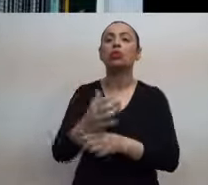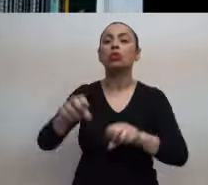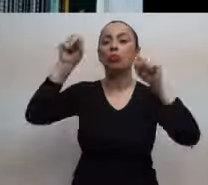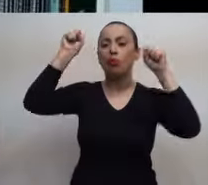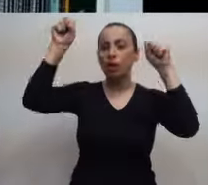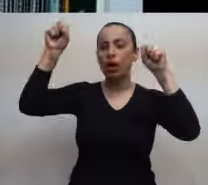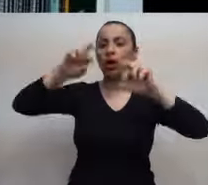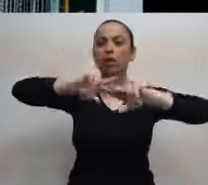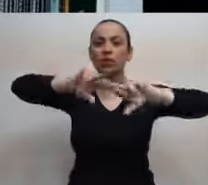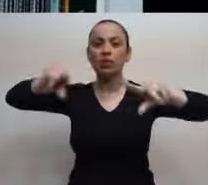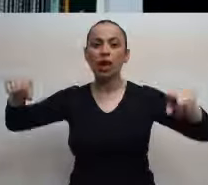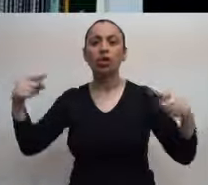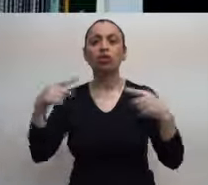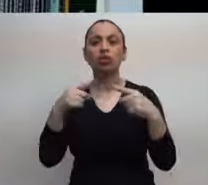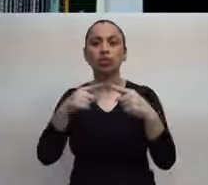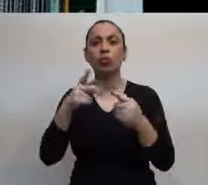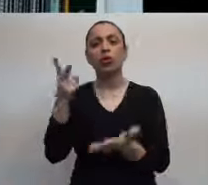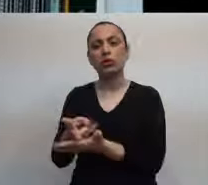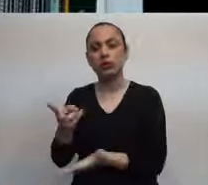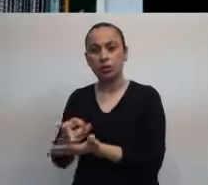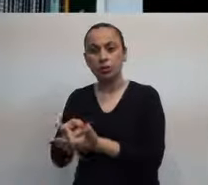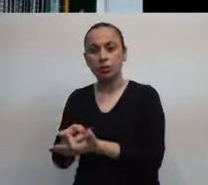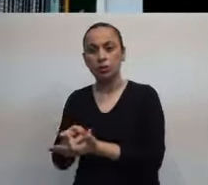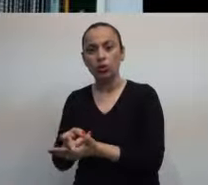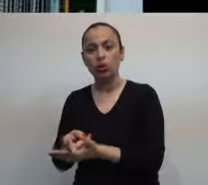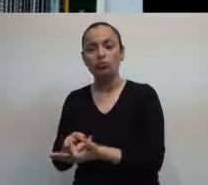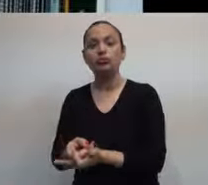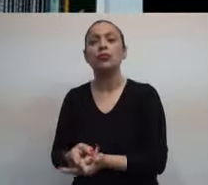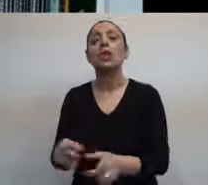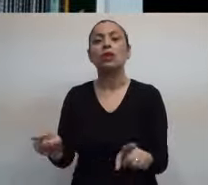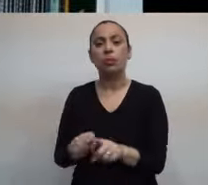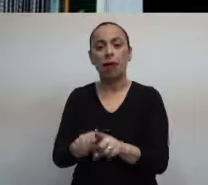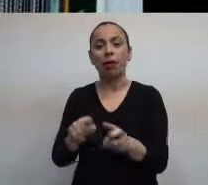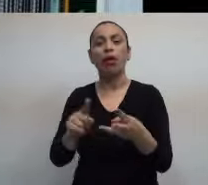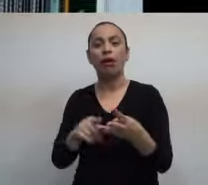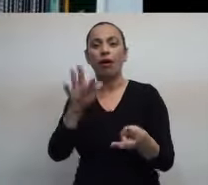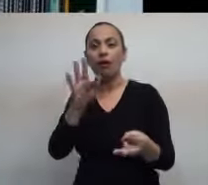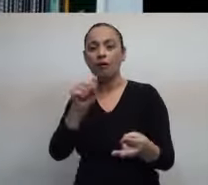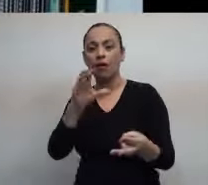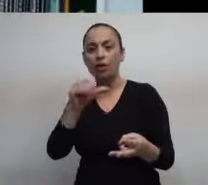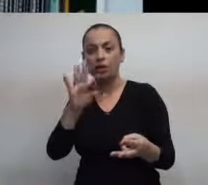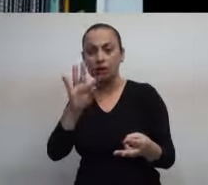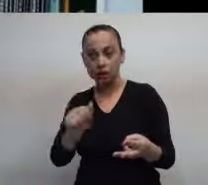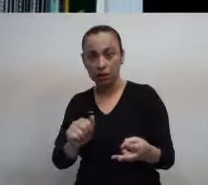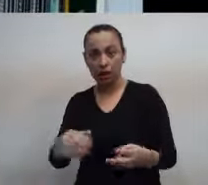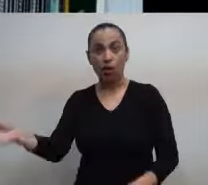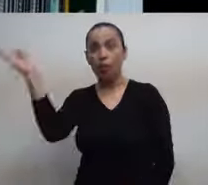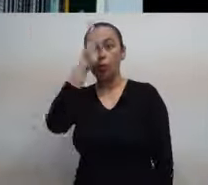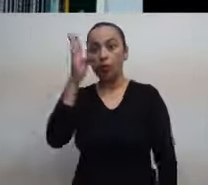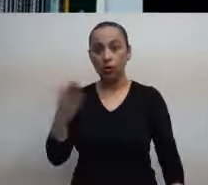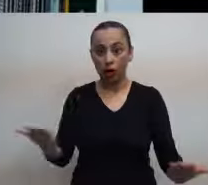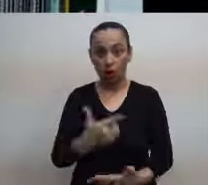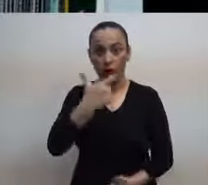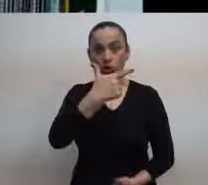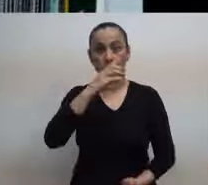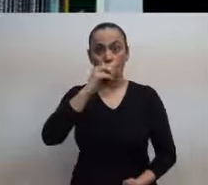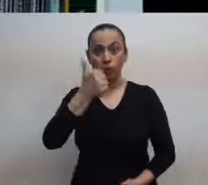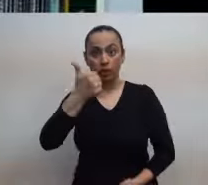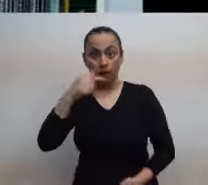dos movimentos de diversas matrizes conservadoras e fascistas. Esse Brasil